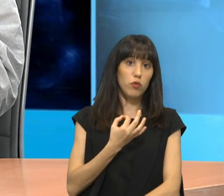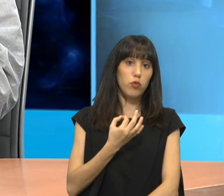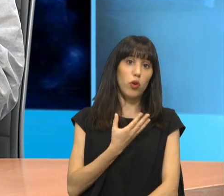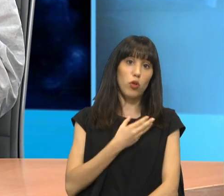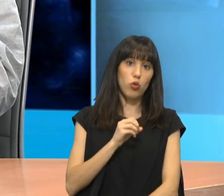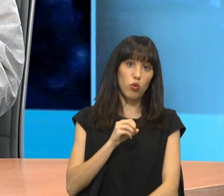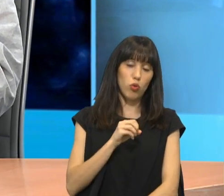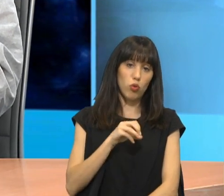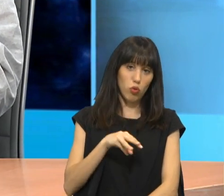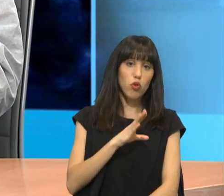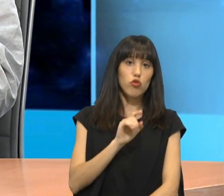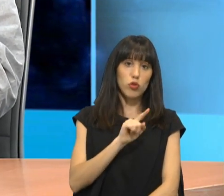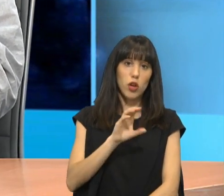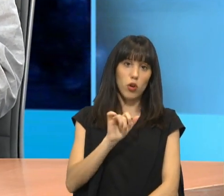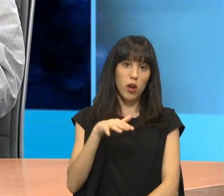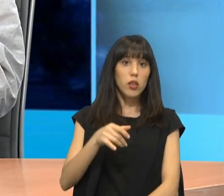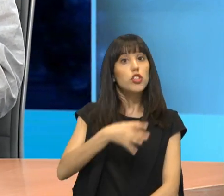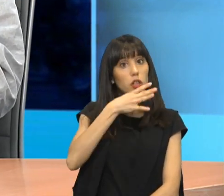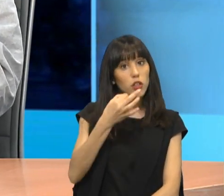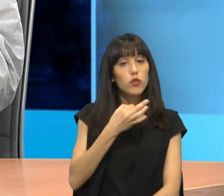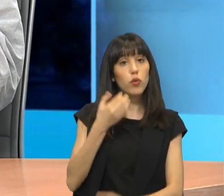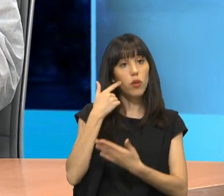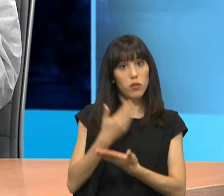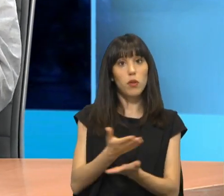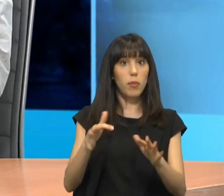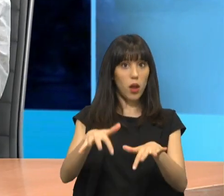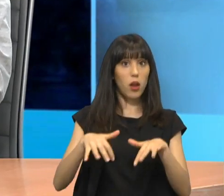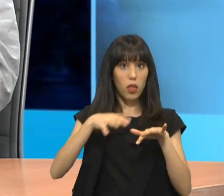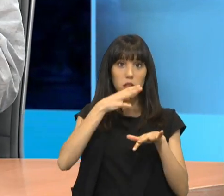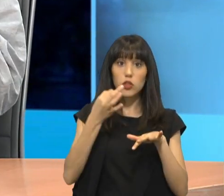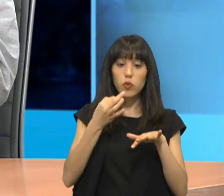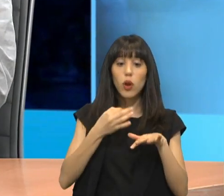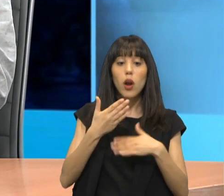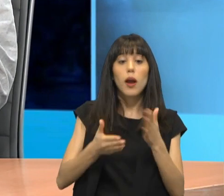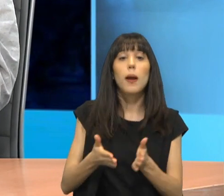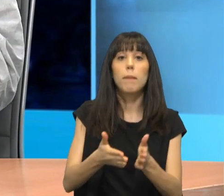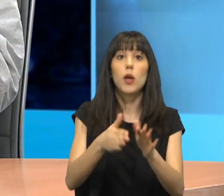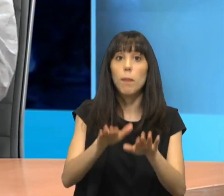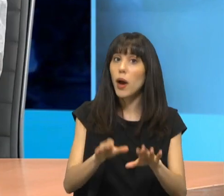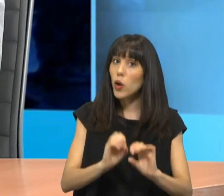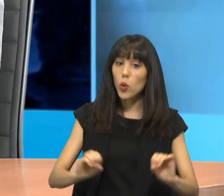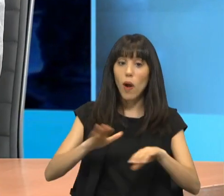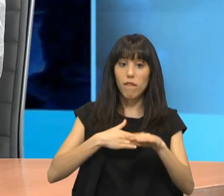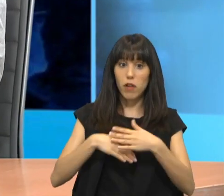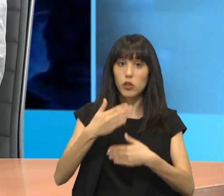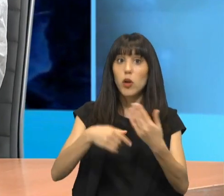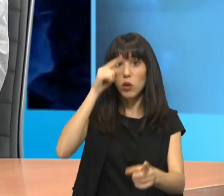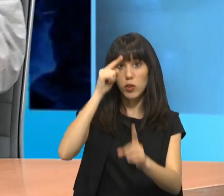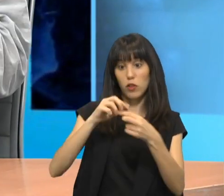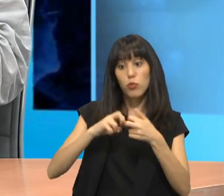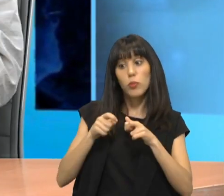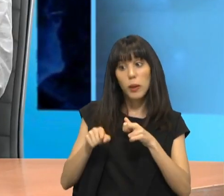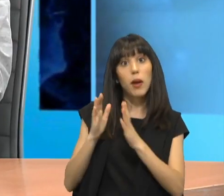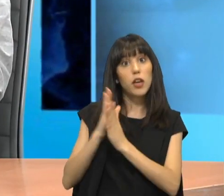o voltar a frisar no seu discurso de abertura da Assembleia Plenária. É um caminho que não vai parar, é um caminho que está a ser feito, é um caminho para erradicar este problema da Igreja.